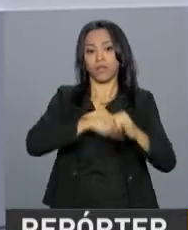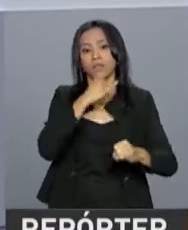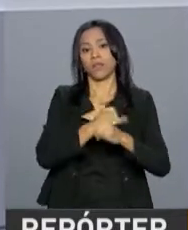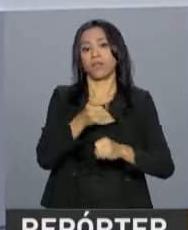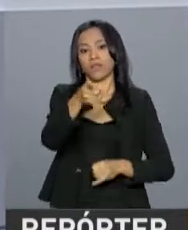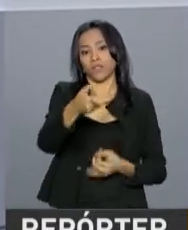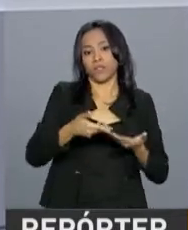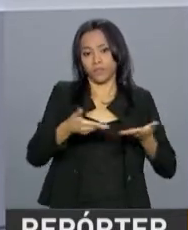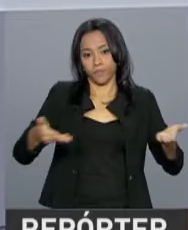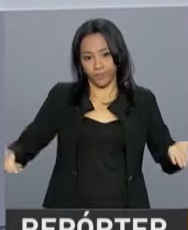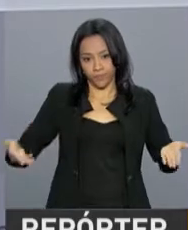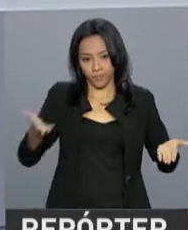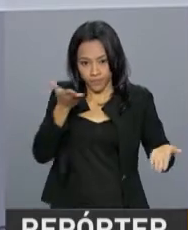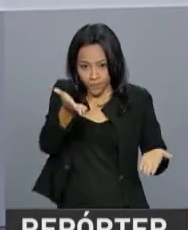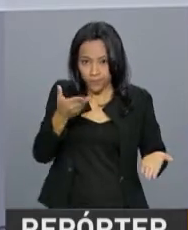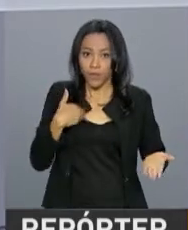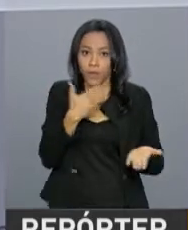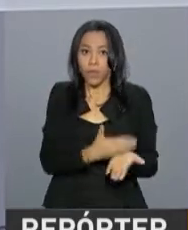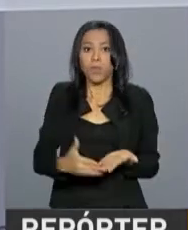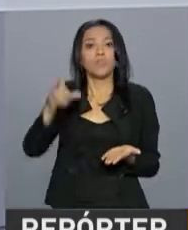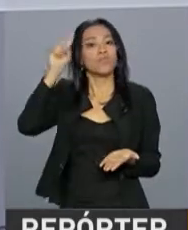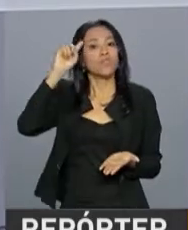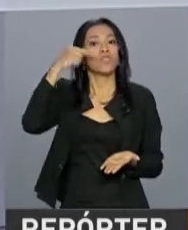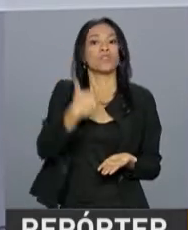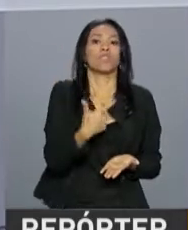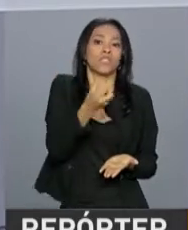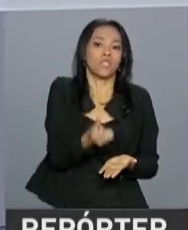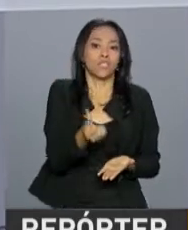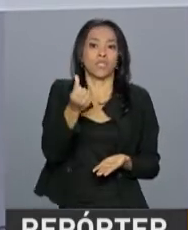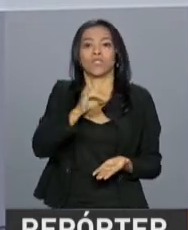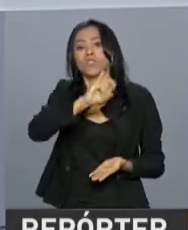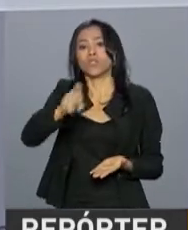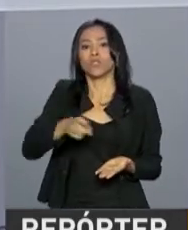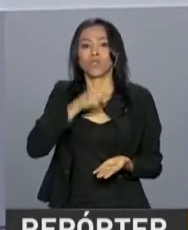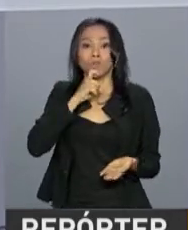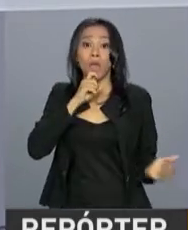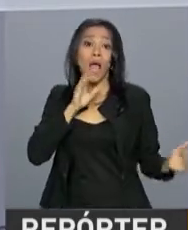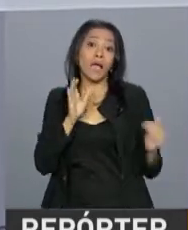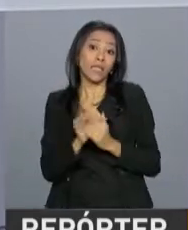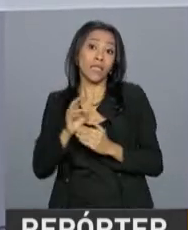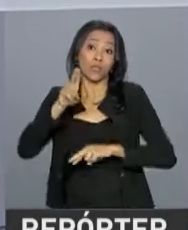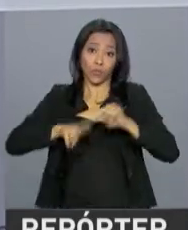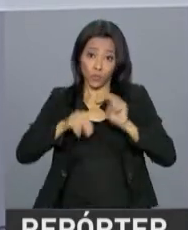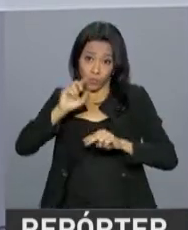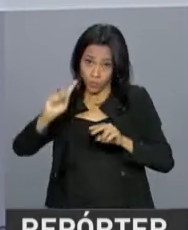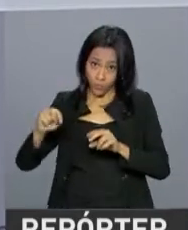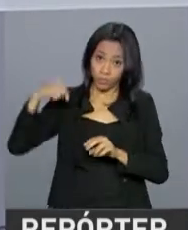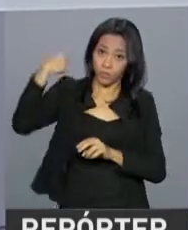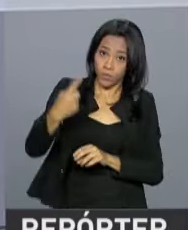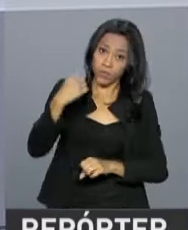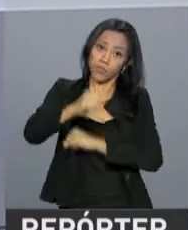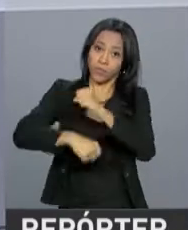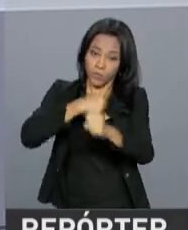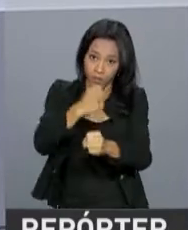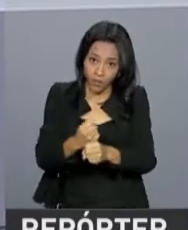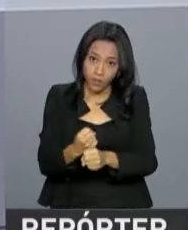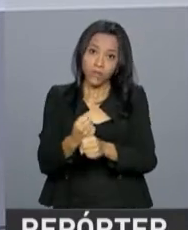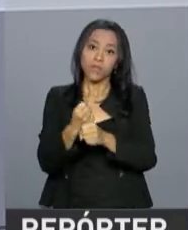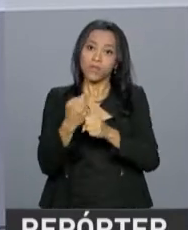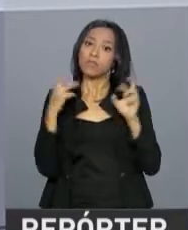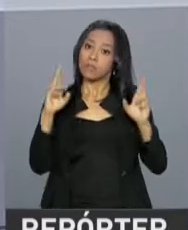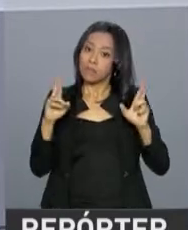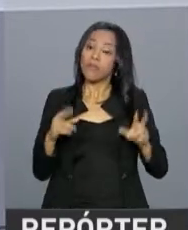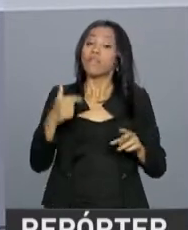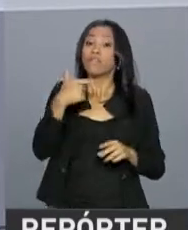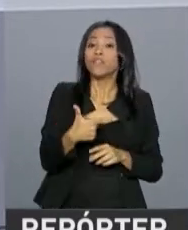trabalho os pagamentos começam no dia 26 de julho e seguem até junho do ano que vem a estimativa é que sejam destinados até